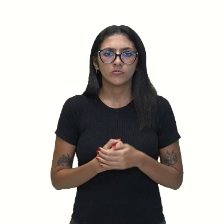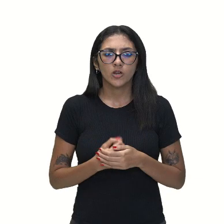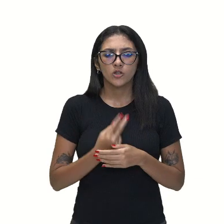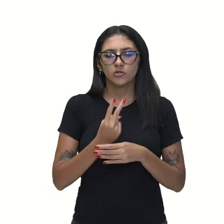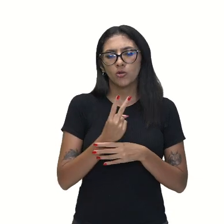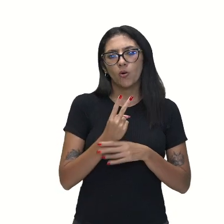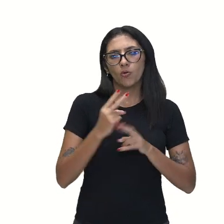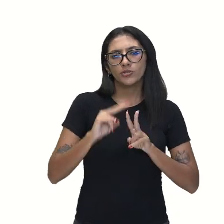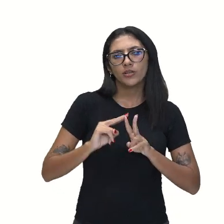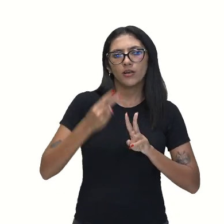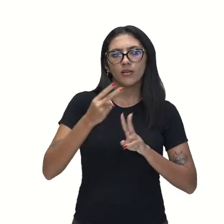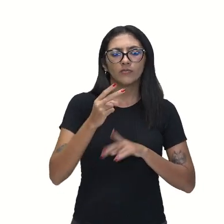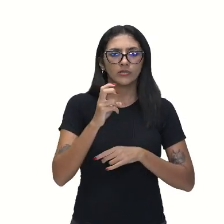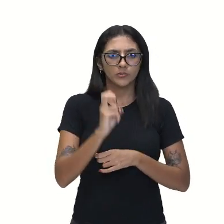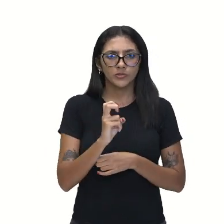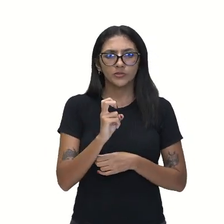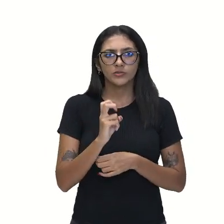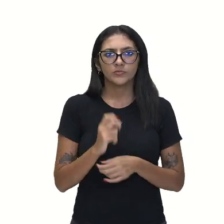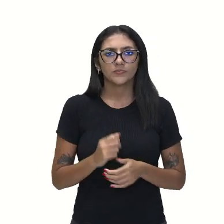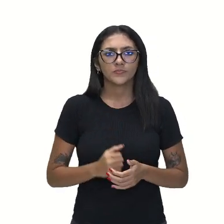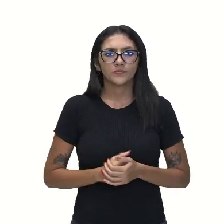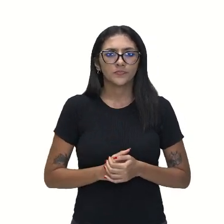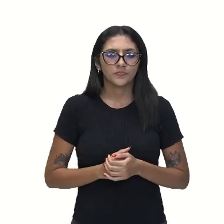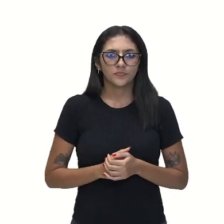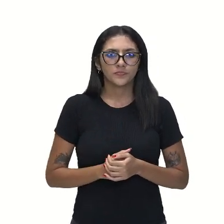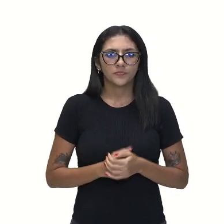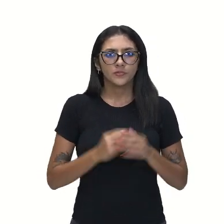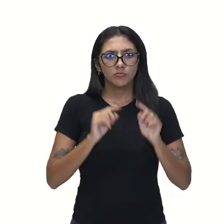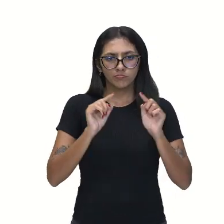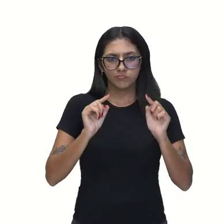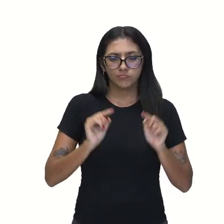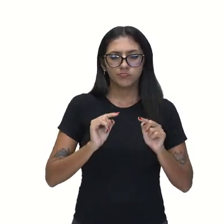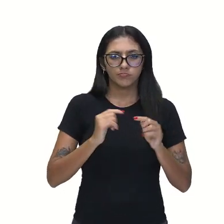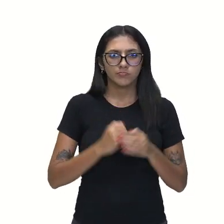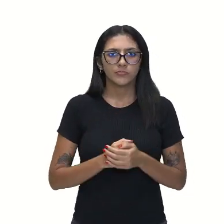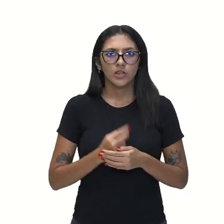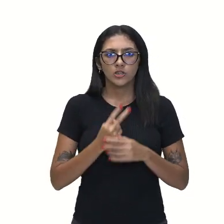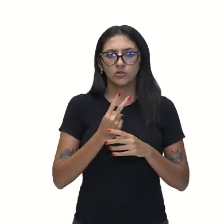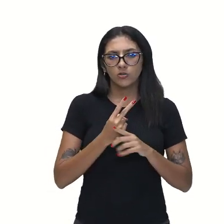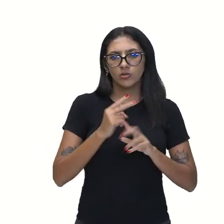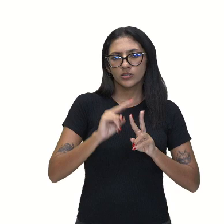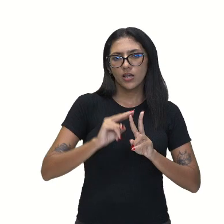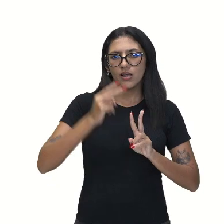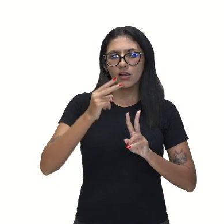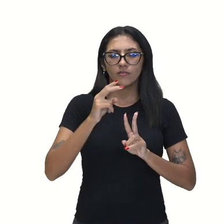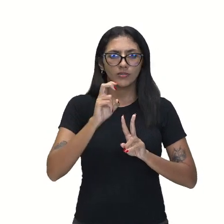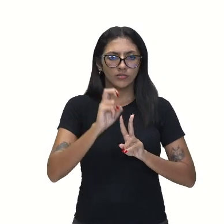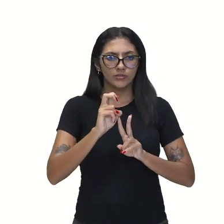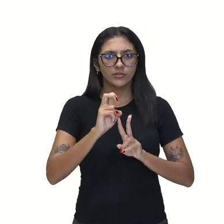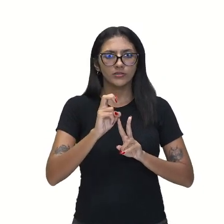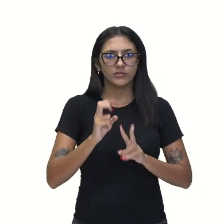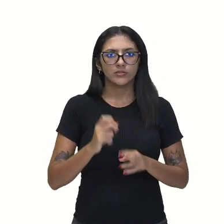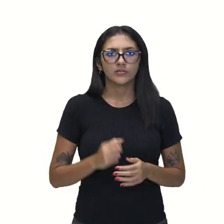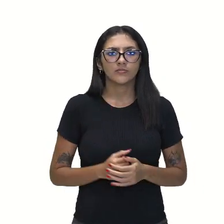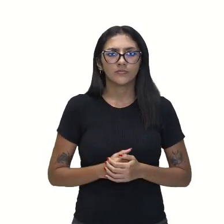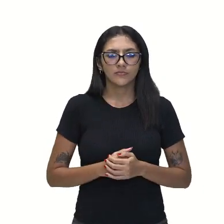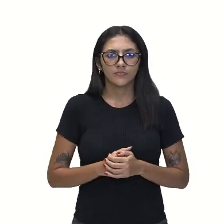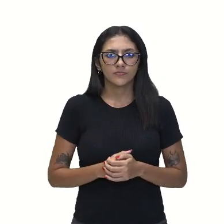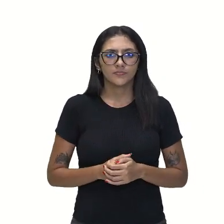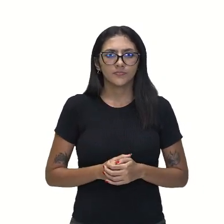5, tá? Então, no lugar de 32, você escreve 2 elevado a